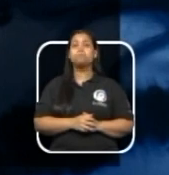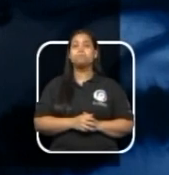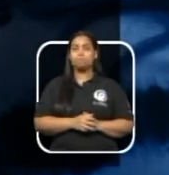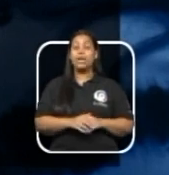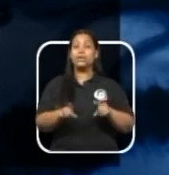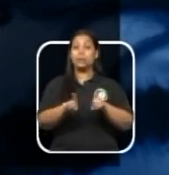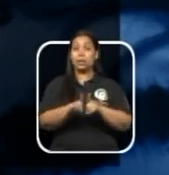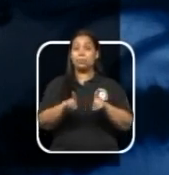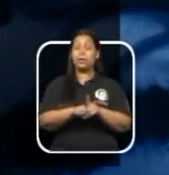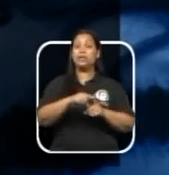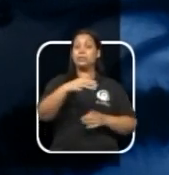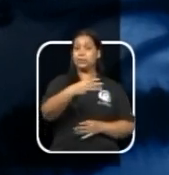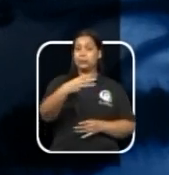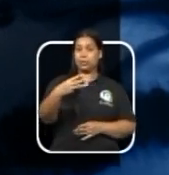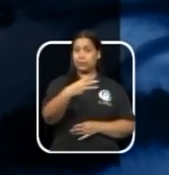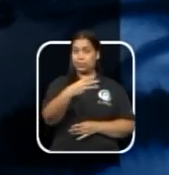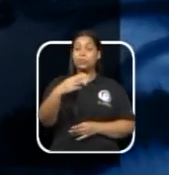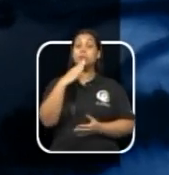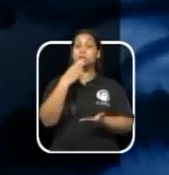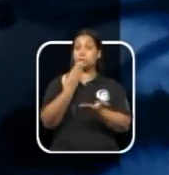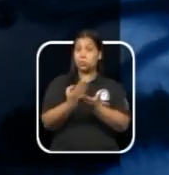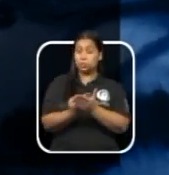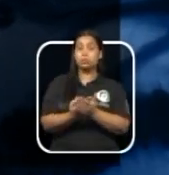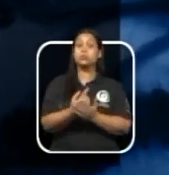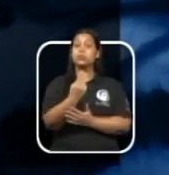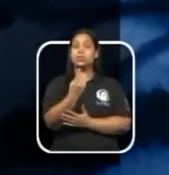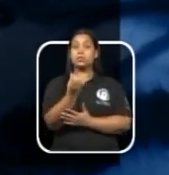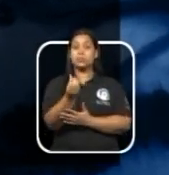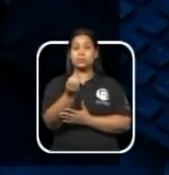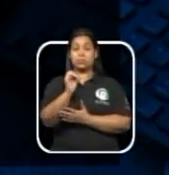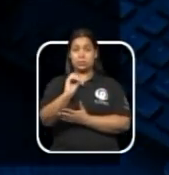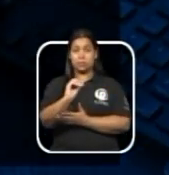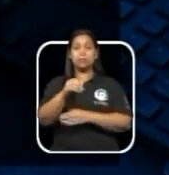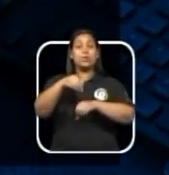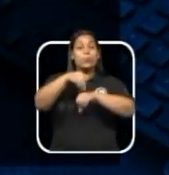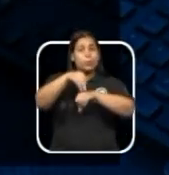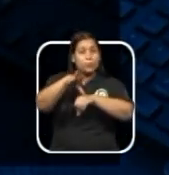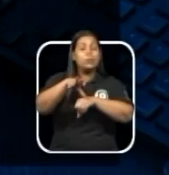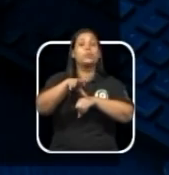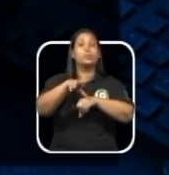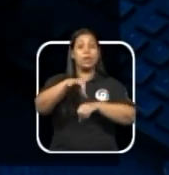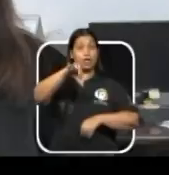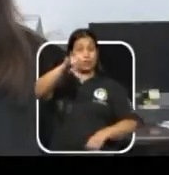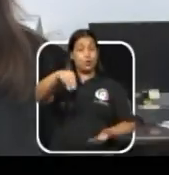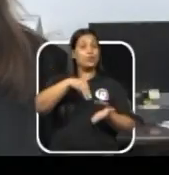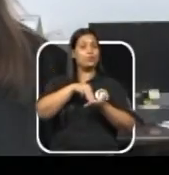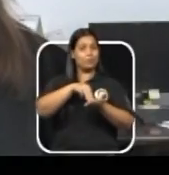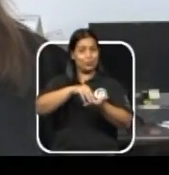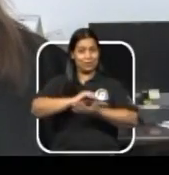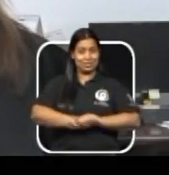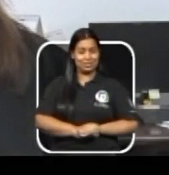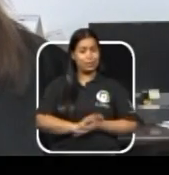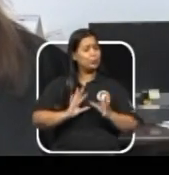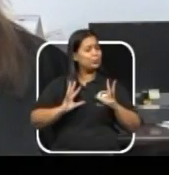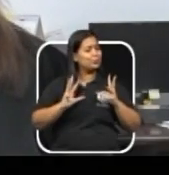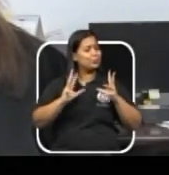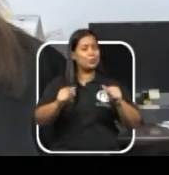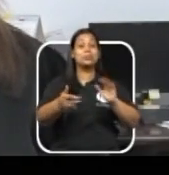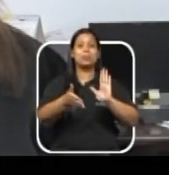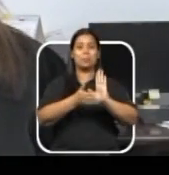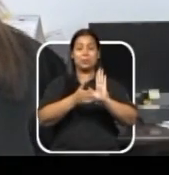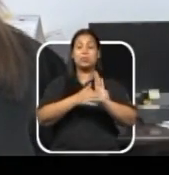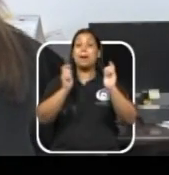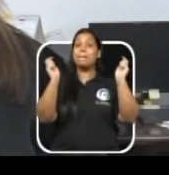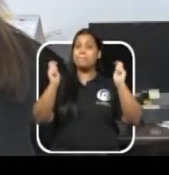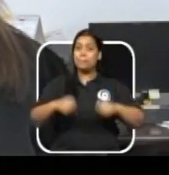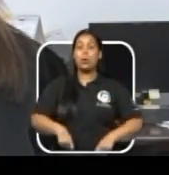ainda 33 requerimentos, 165 indicações e 9 moções. Todas essas propostas podem